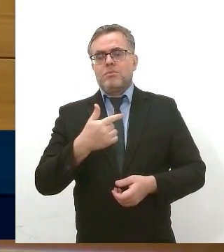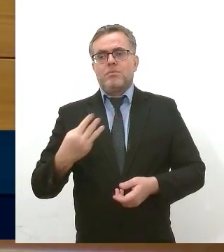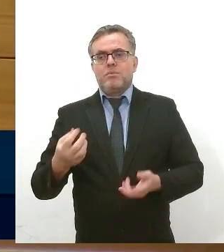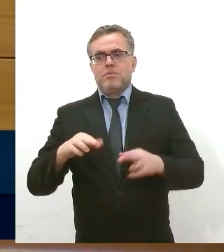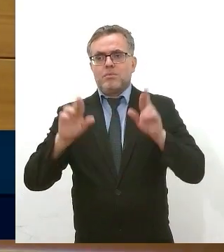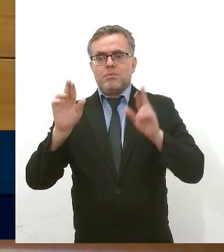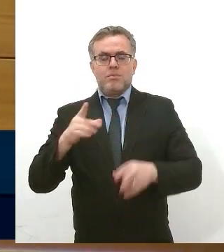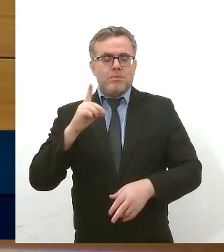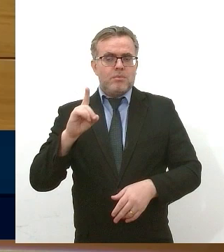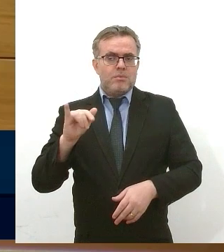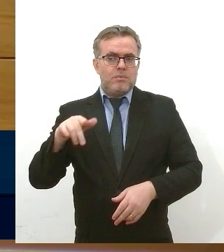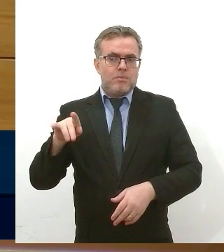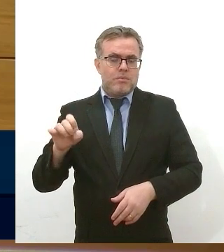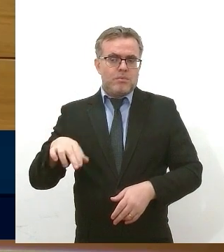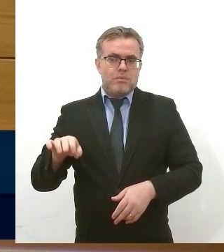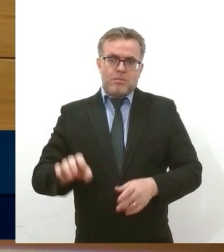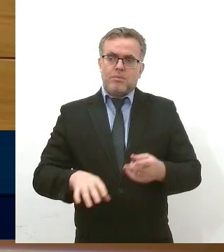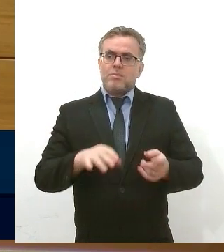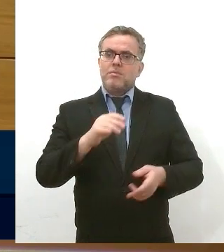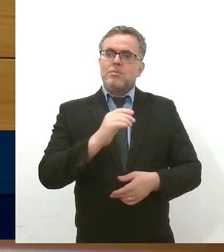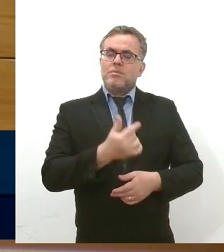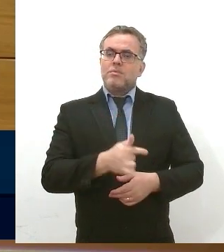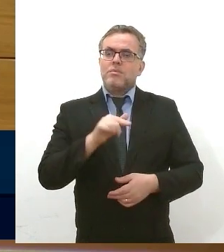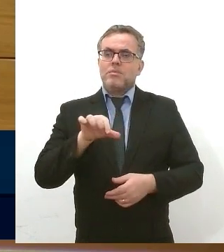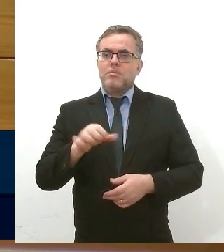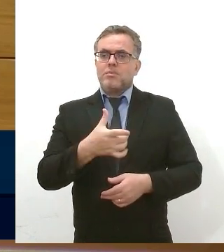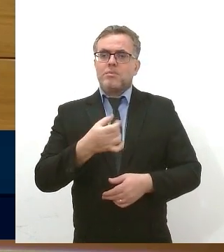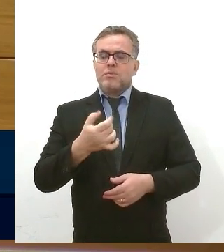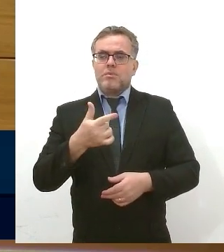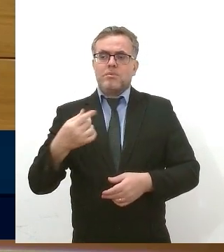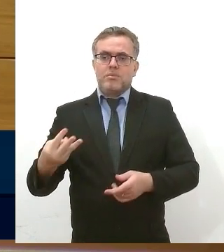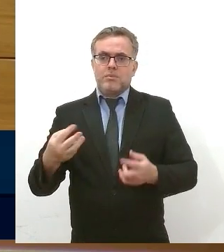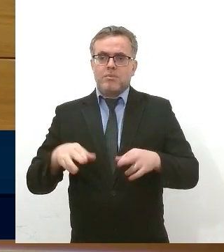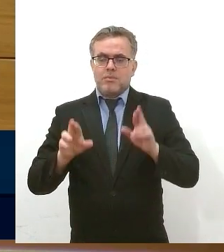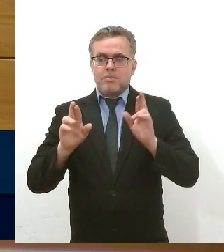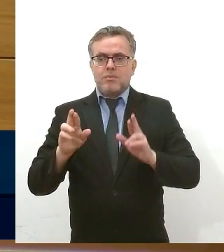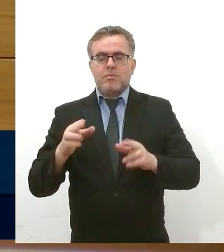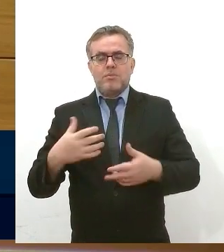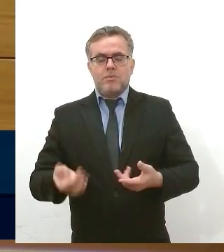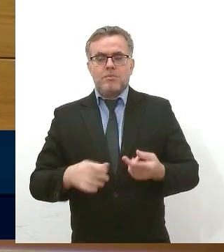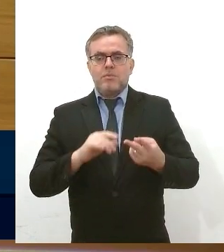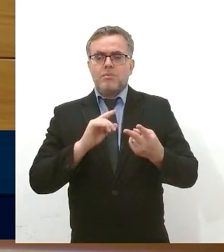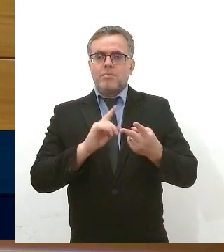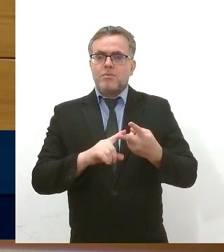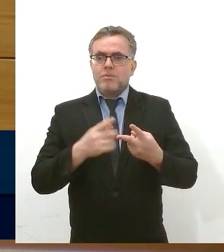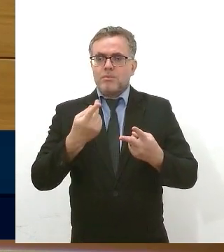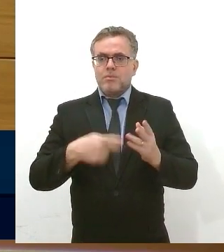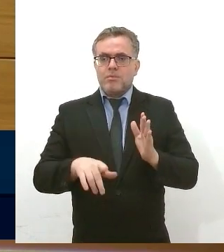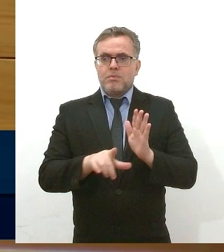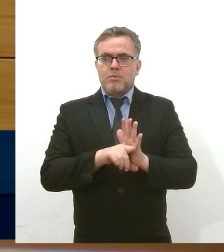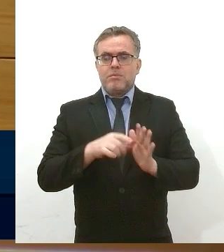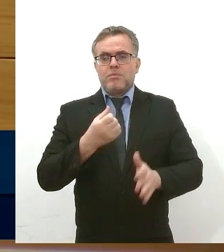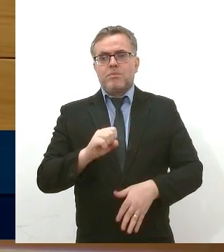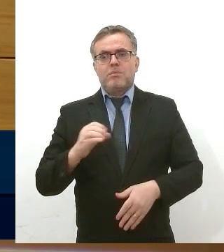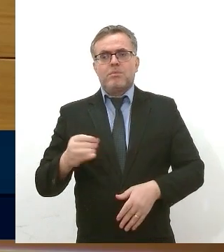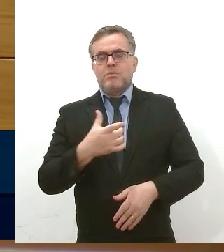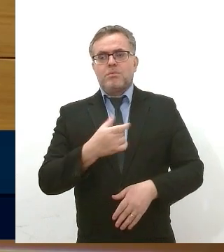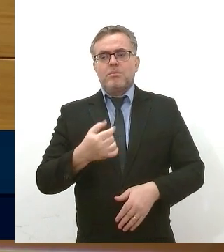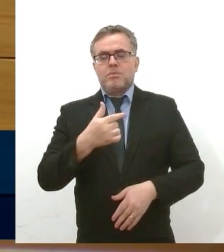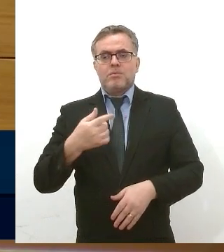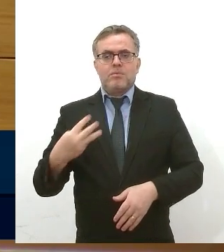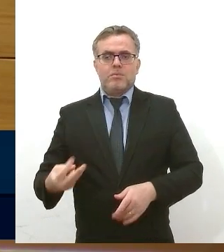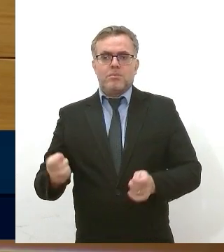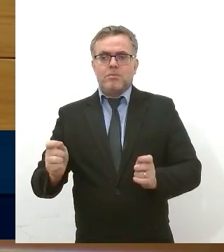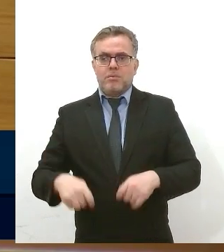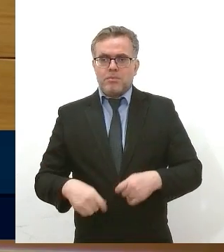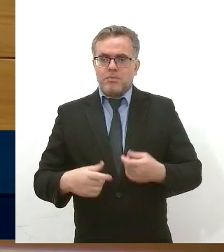número 79/2023, Marcelo Sobral. Projeto de lei número 80/2023, Sérgio Reis. Projeto de lei